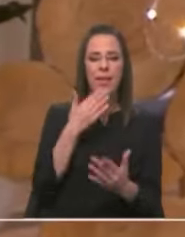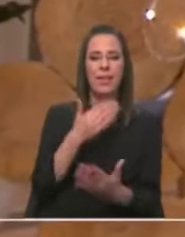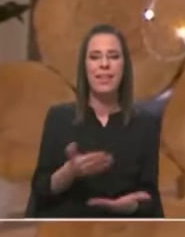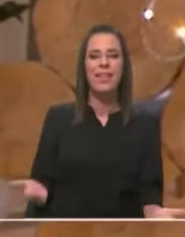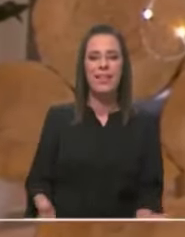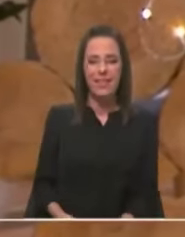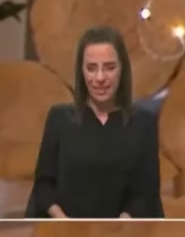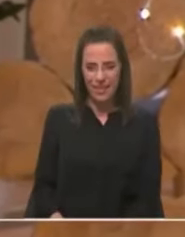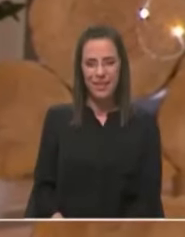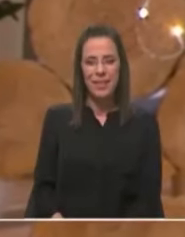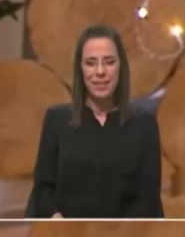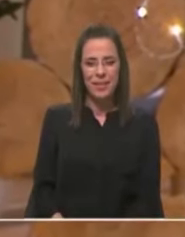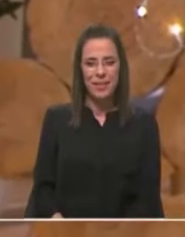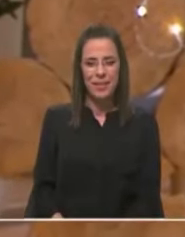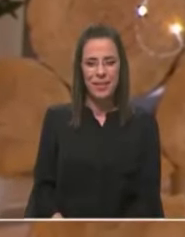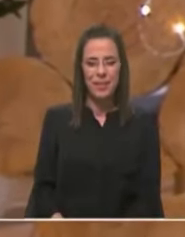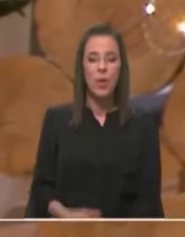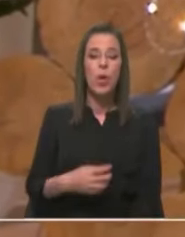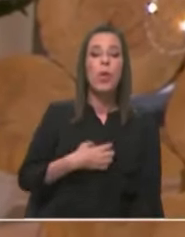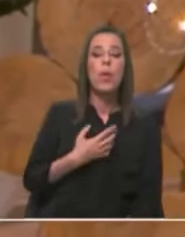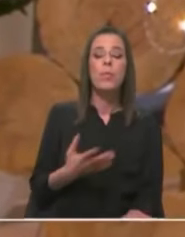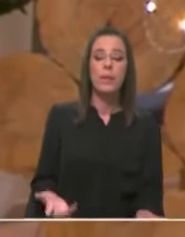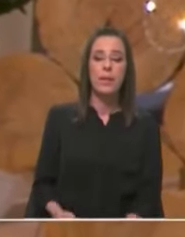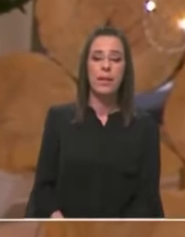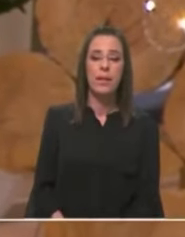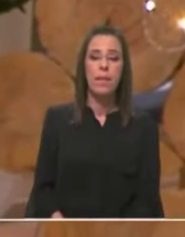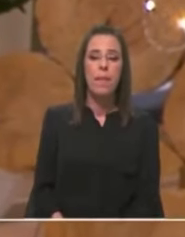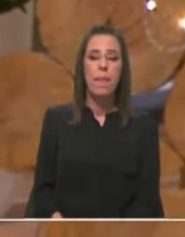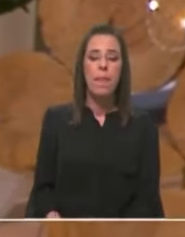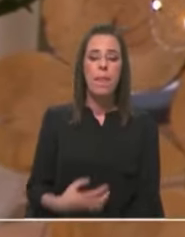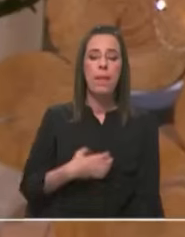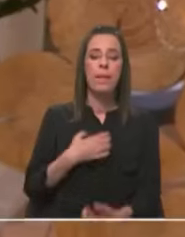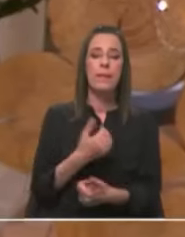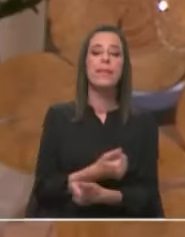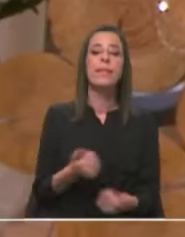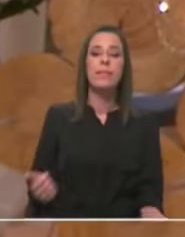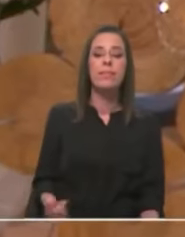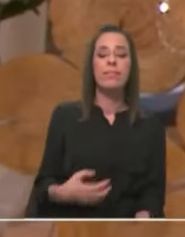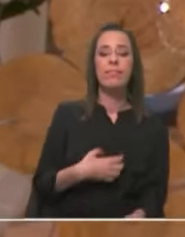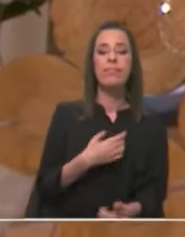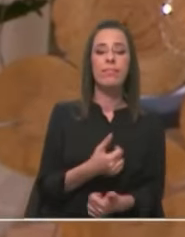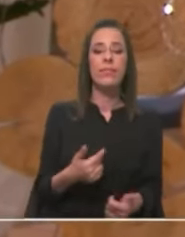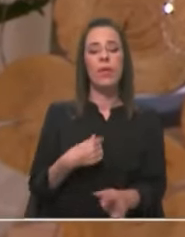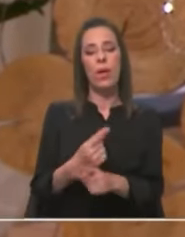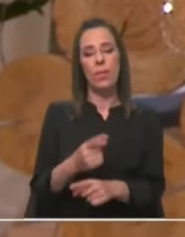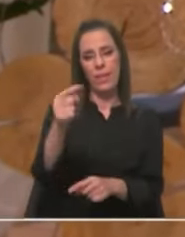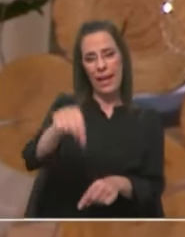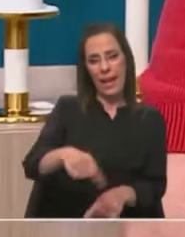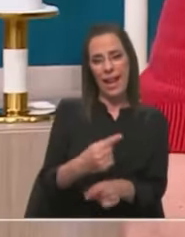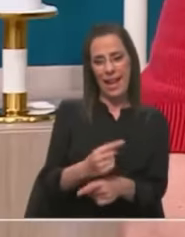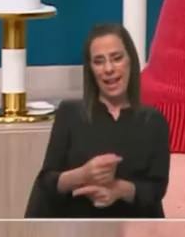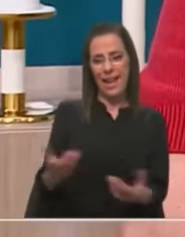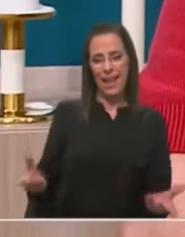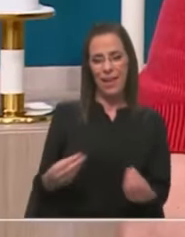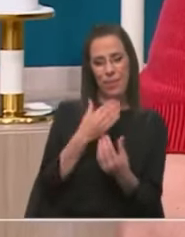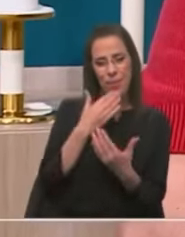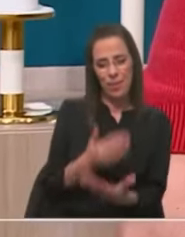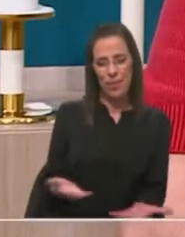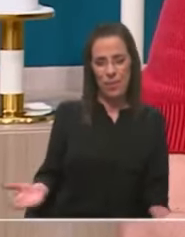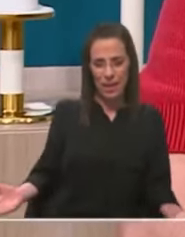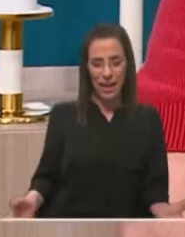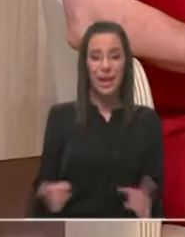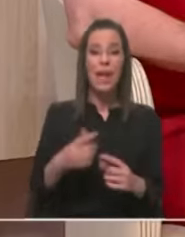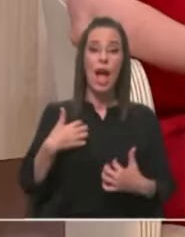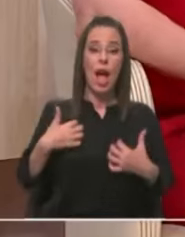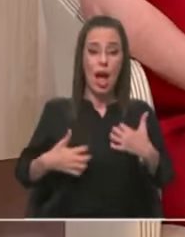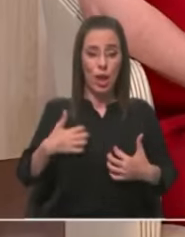obrigada. Como é que se sente? Eu sinto-me muito bem. Muito bem, nós também, com a sua presença. Muito obrigada. E